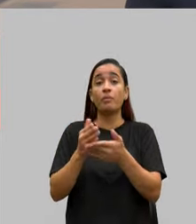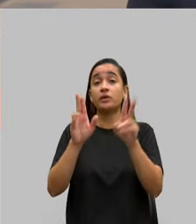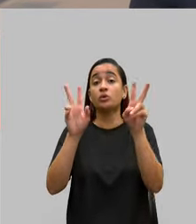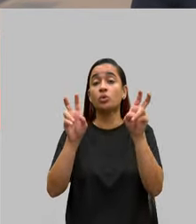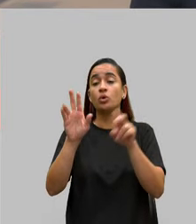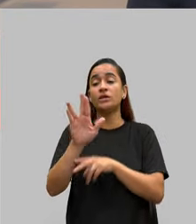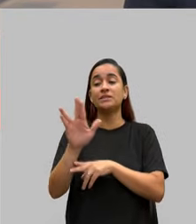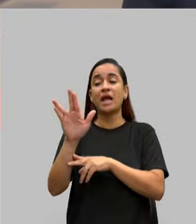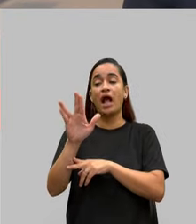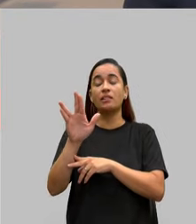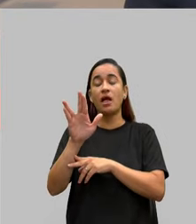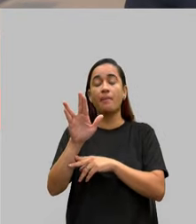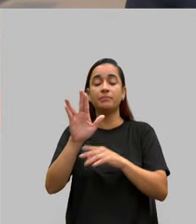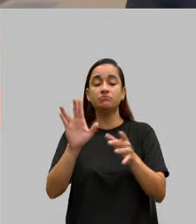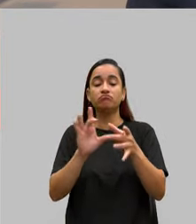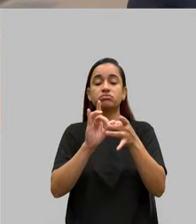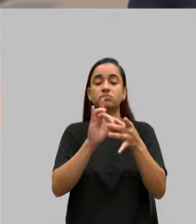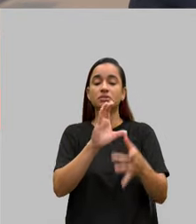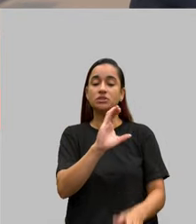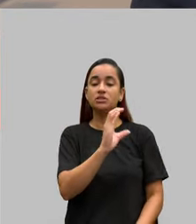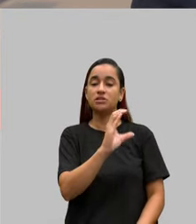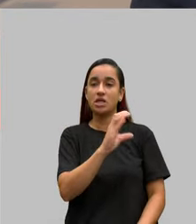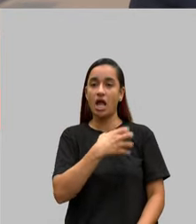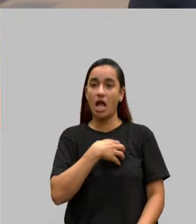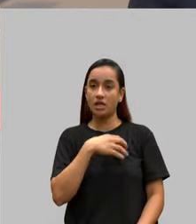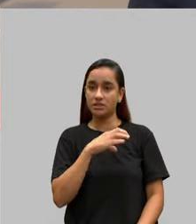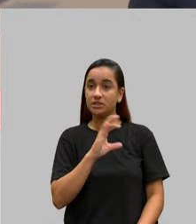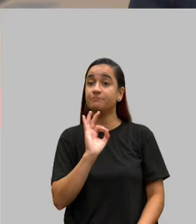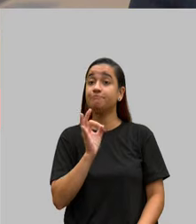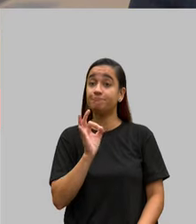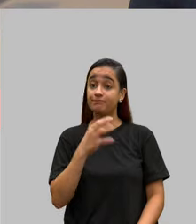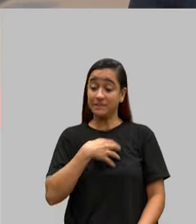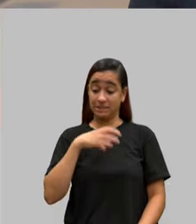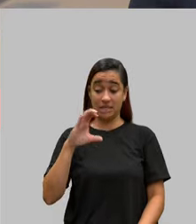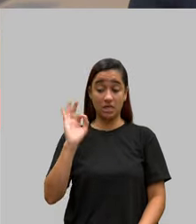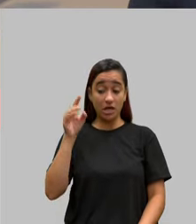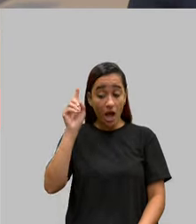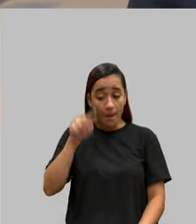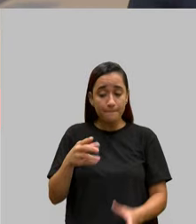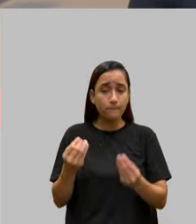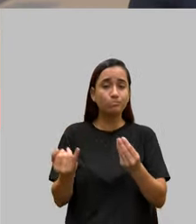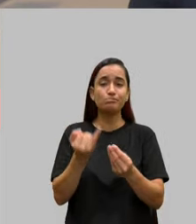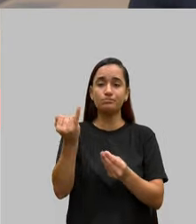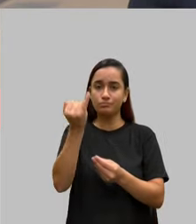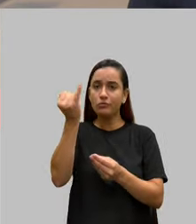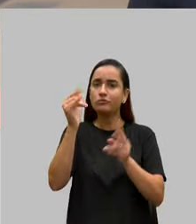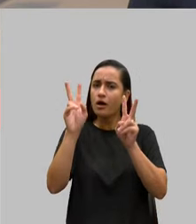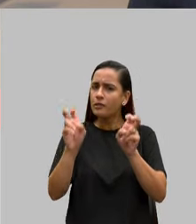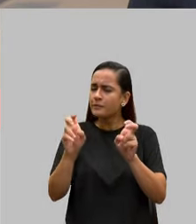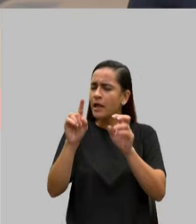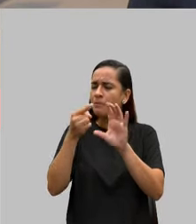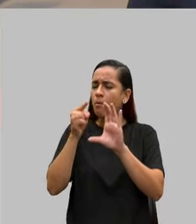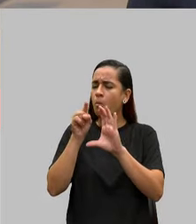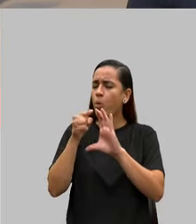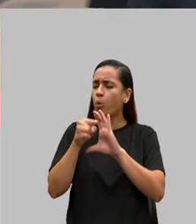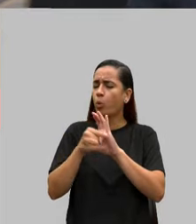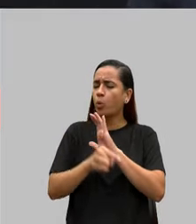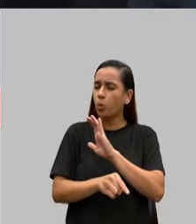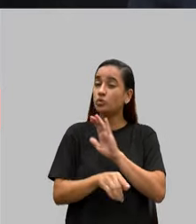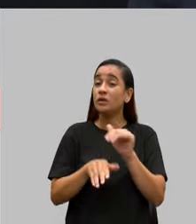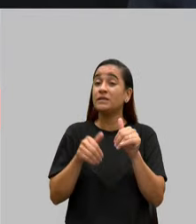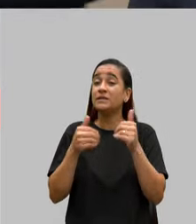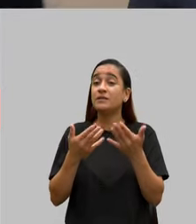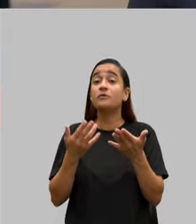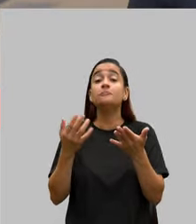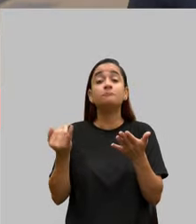e ciência né ciência é muito importante eh é um tema muito denso e é importante falar